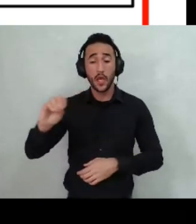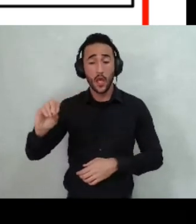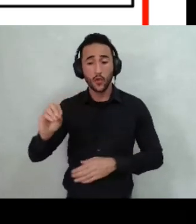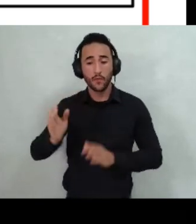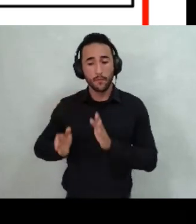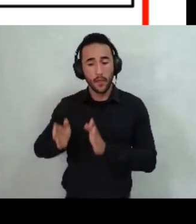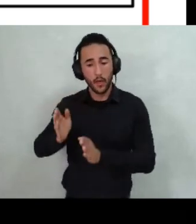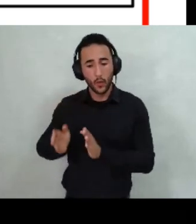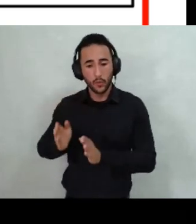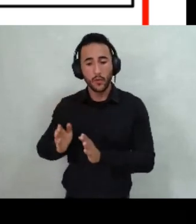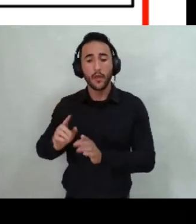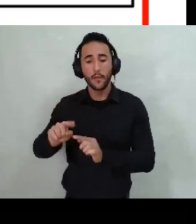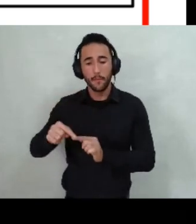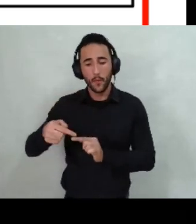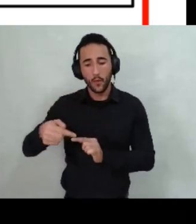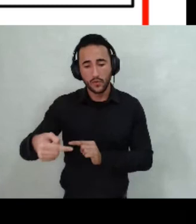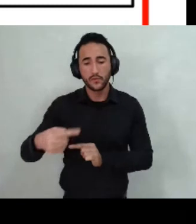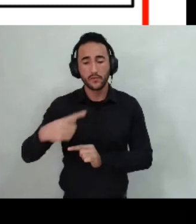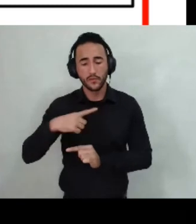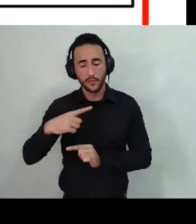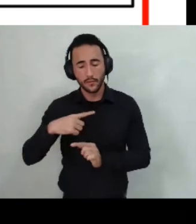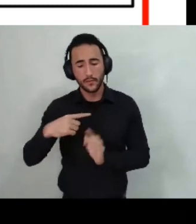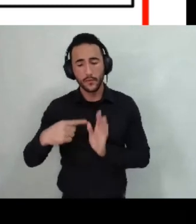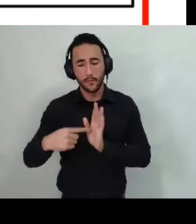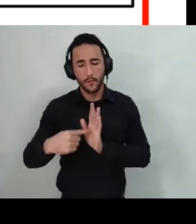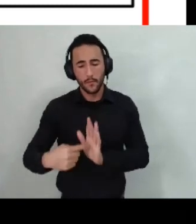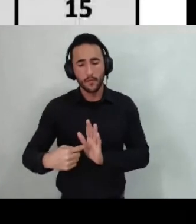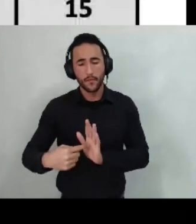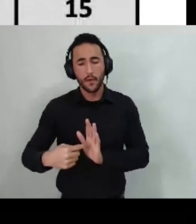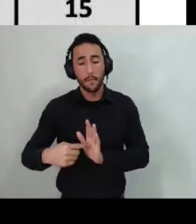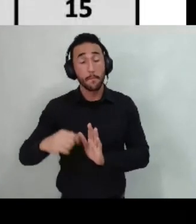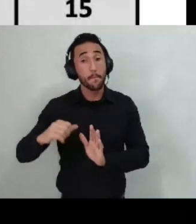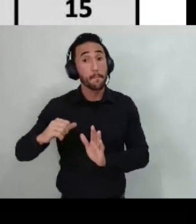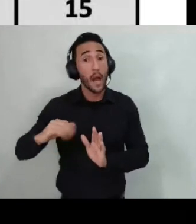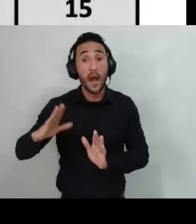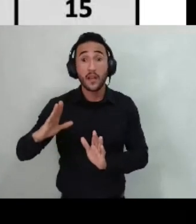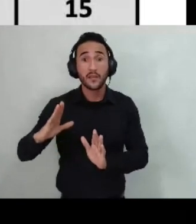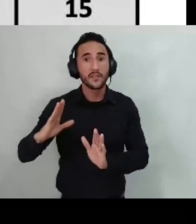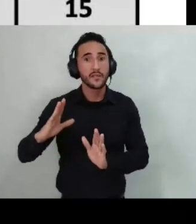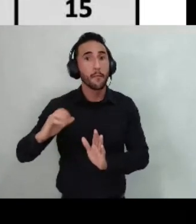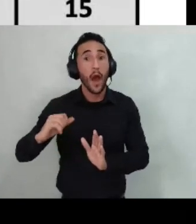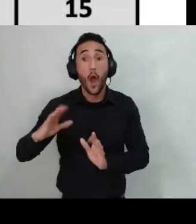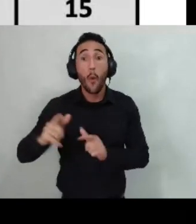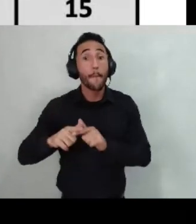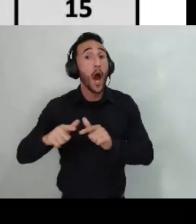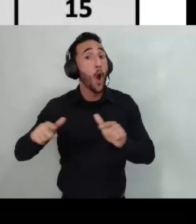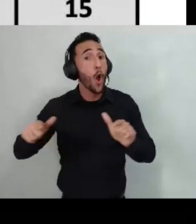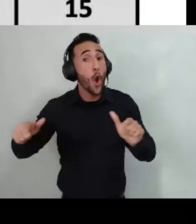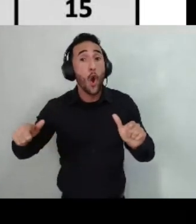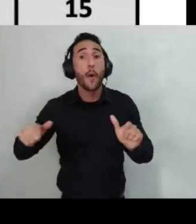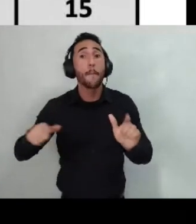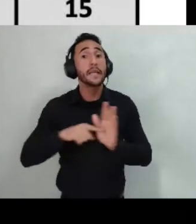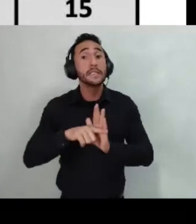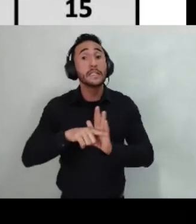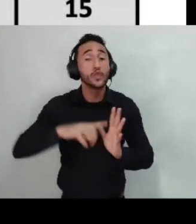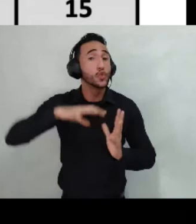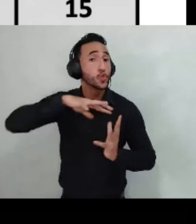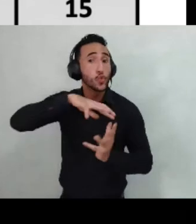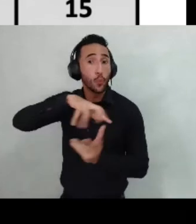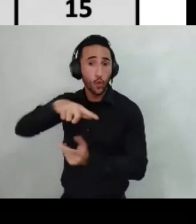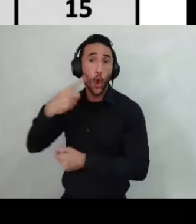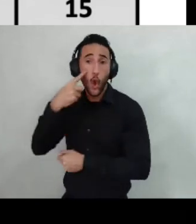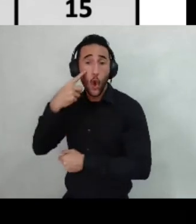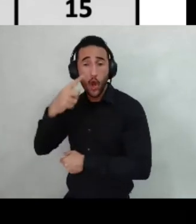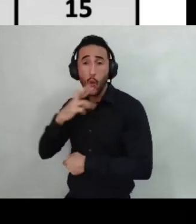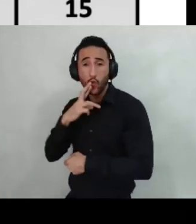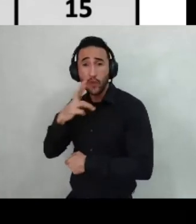muito significativa, é um dos estudos com maior amostragem no mundo hoje, e olha os resultados muito interessantes. Na fase 1, que nós